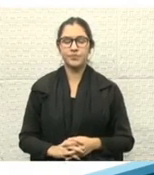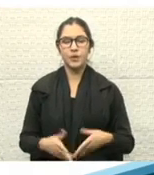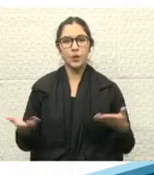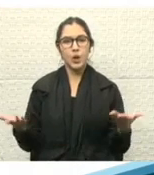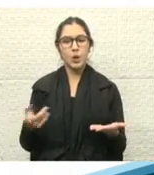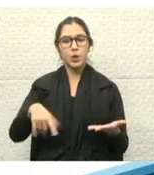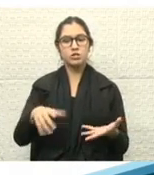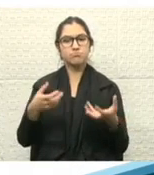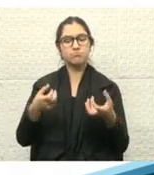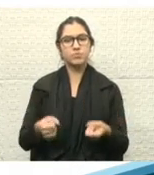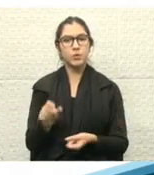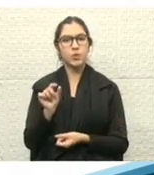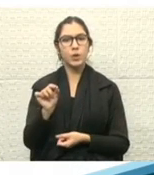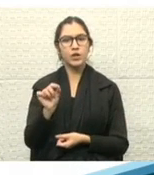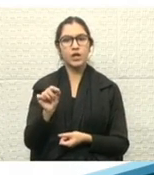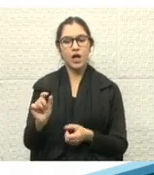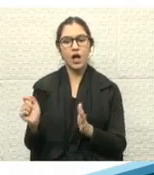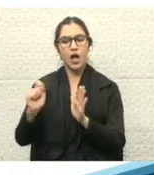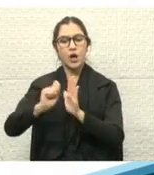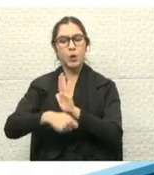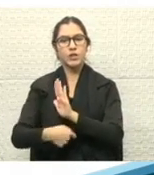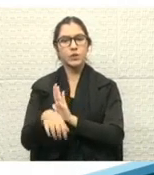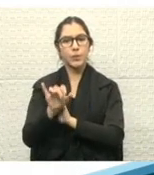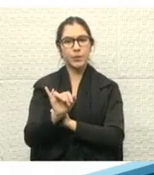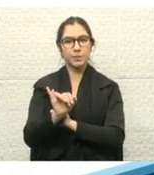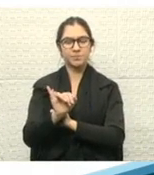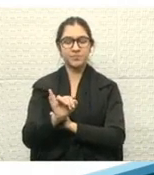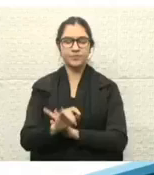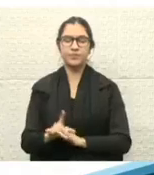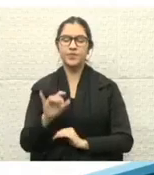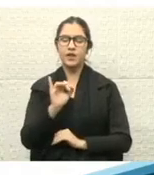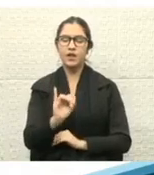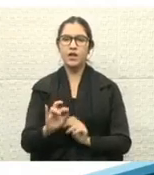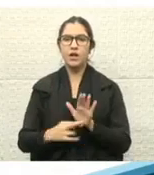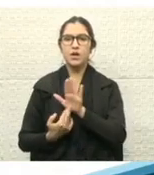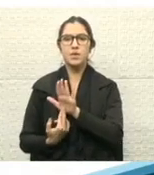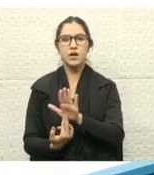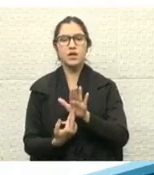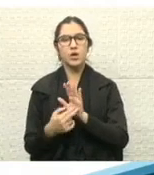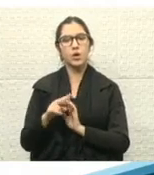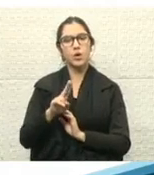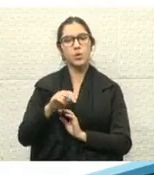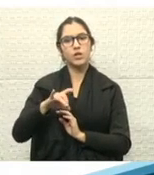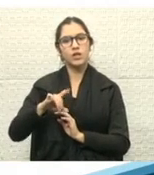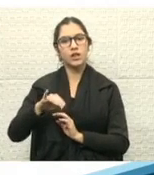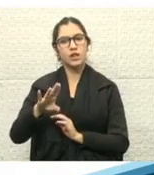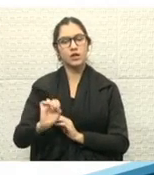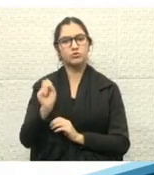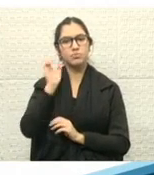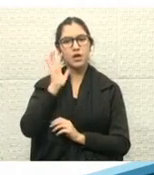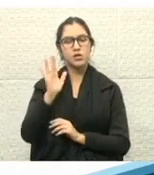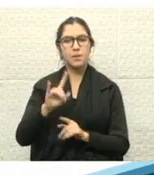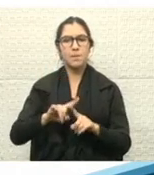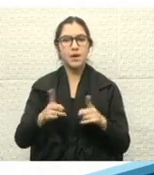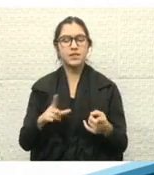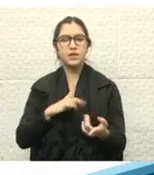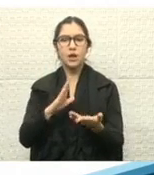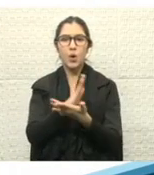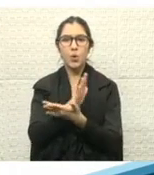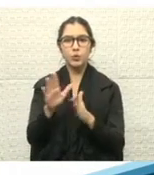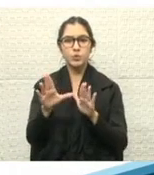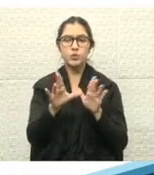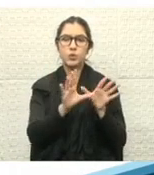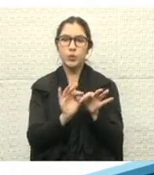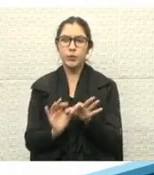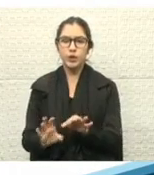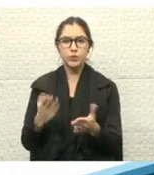vamos assumir essa notação I representando a unidade imaginária. Mas existem alguns